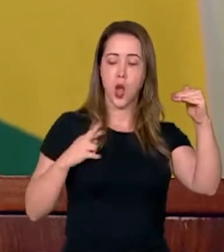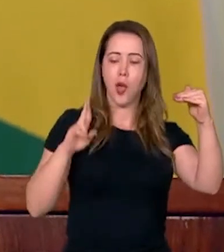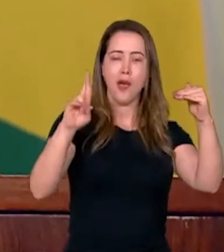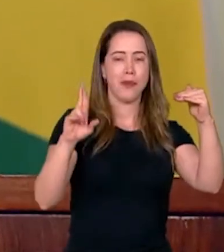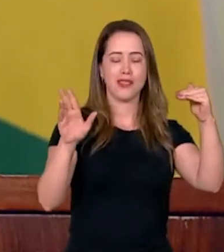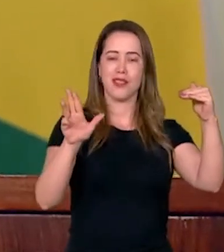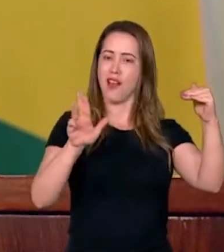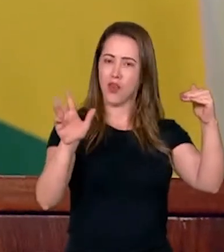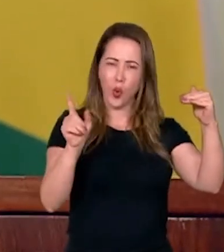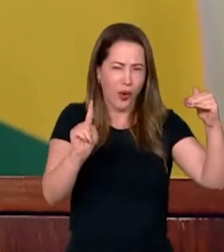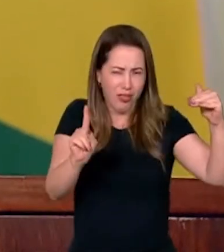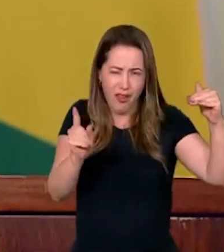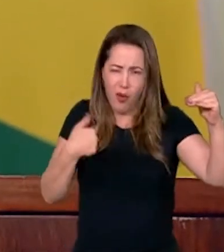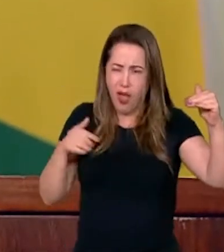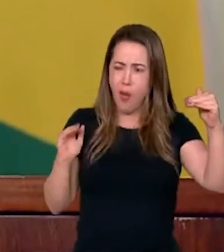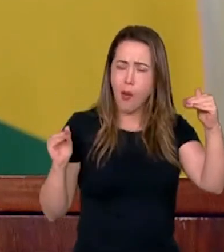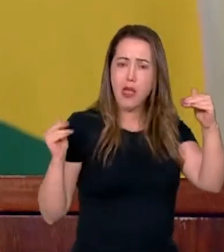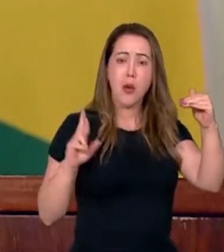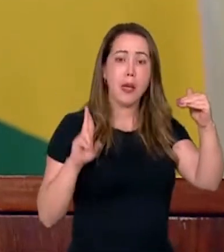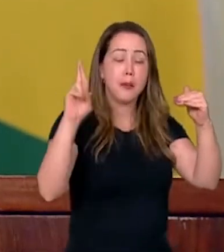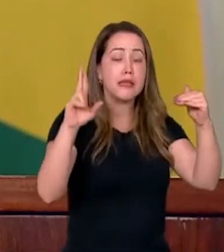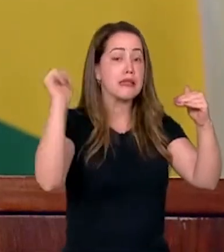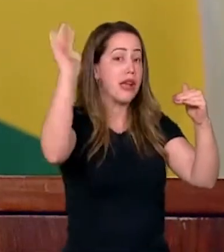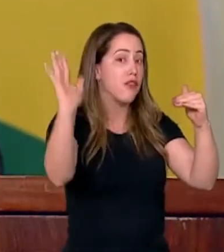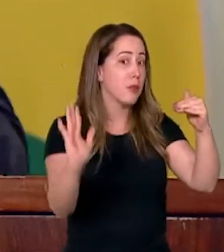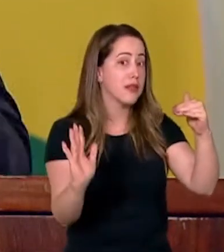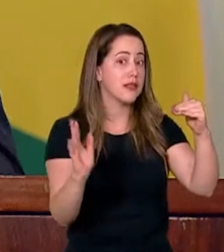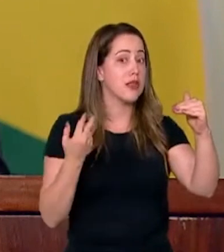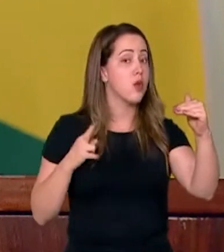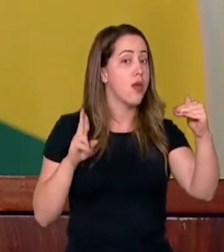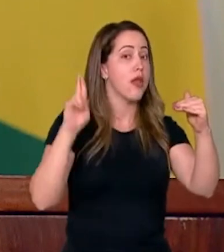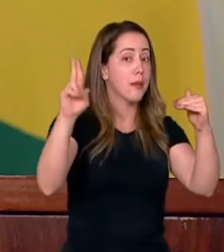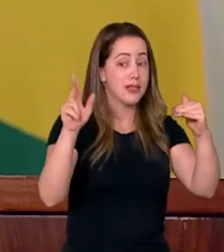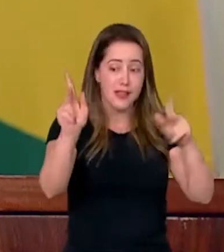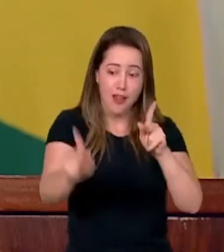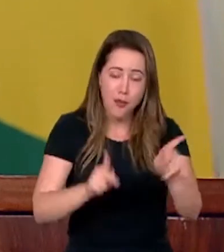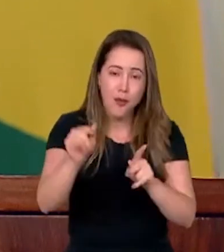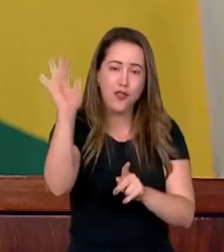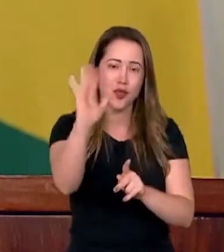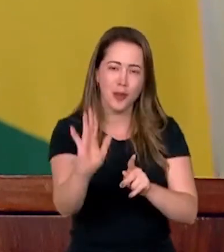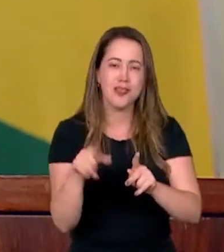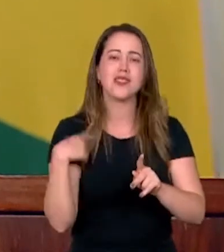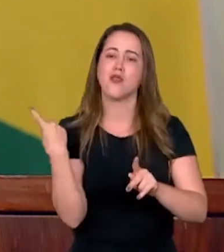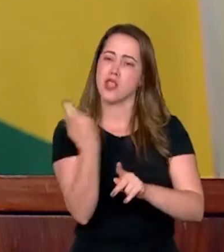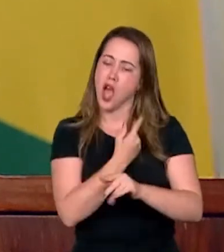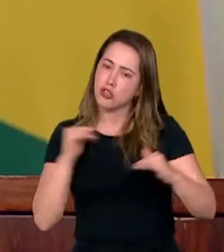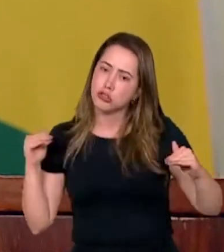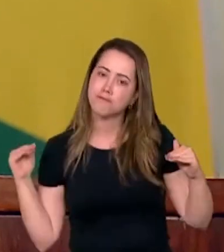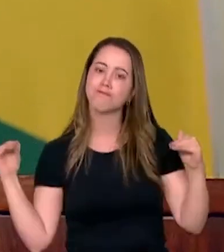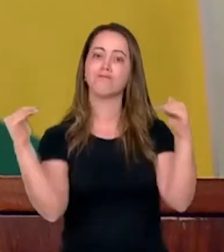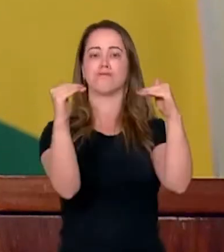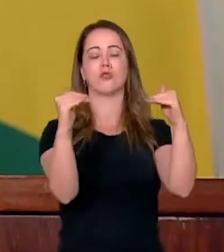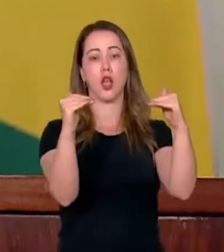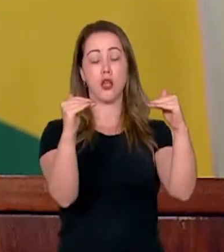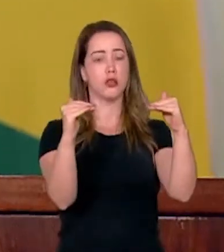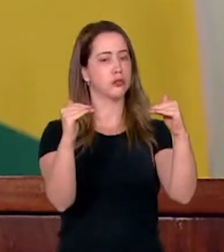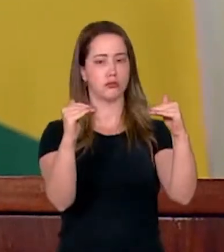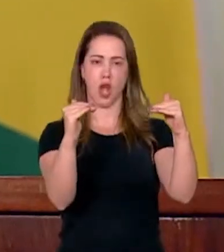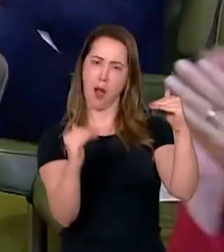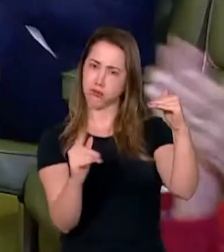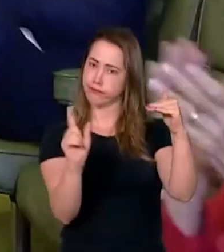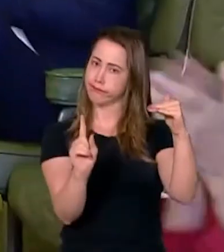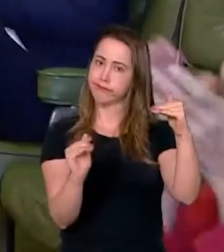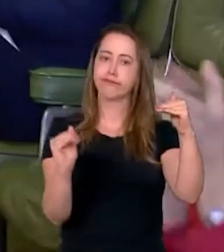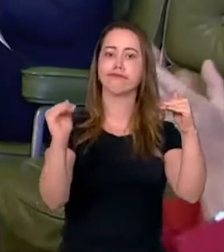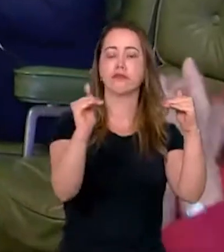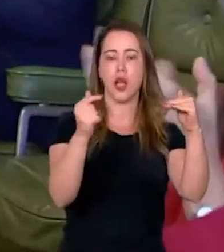a quantidade de diploma, eu representava o Brasil, eu representava o povo brasileiro e que, portanto, eu tinha que ter orgulho.